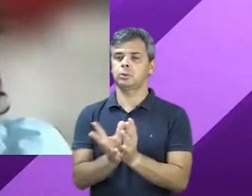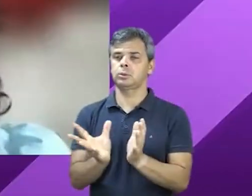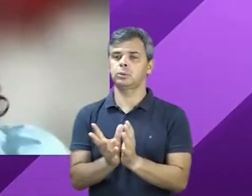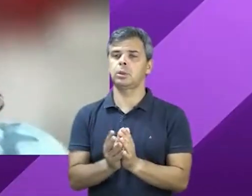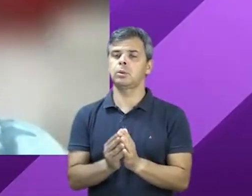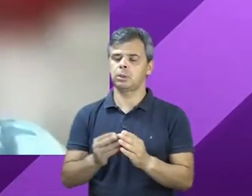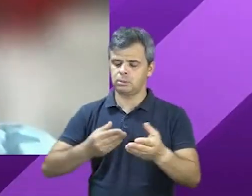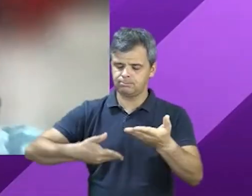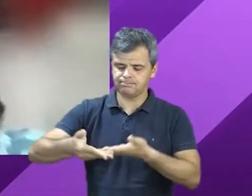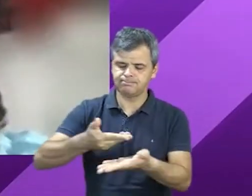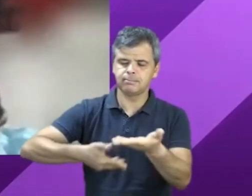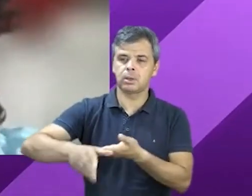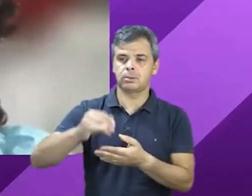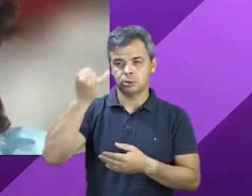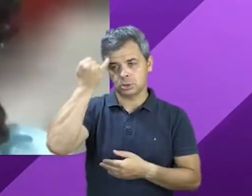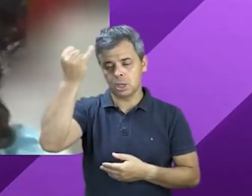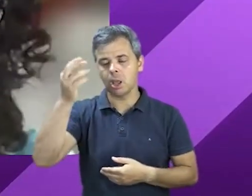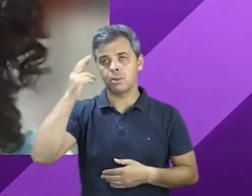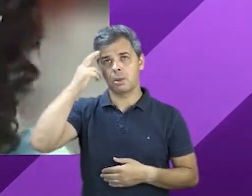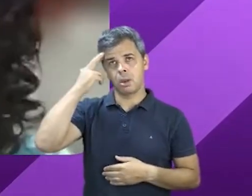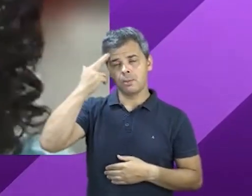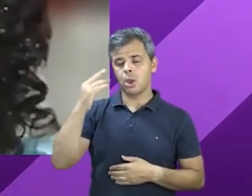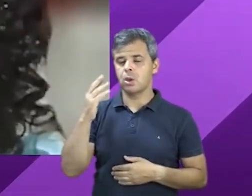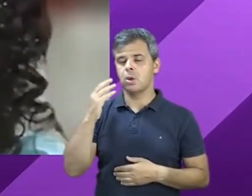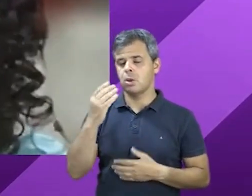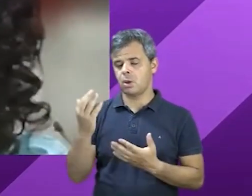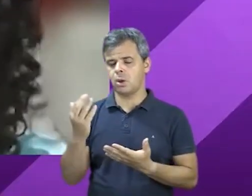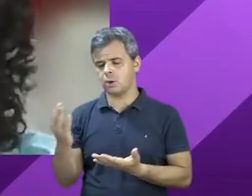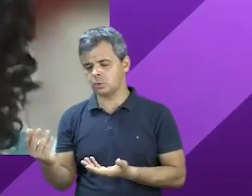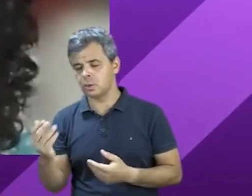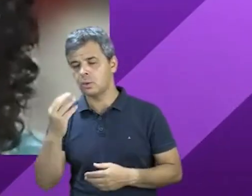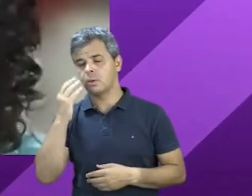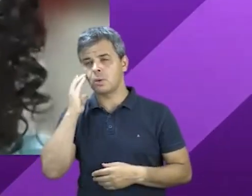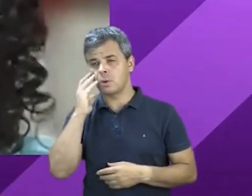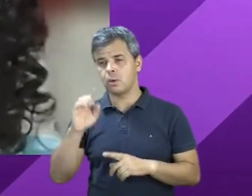e de compartilhamento de ideias e reflexões, né, os jovens e adolescentes também aprendem